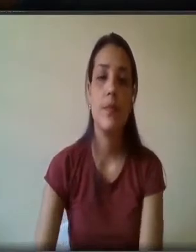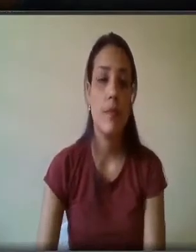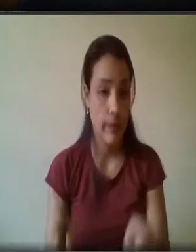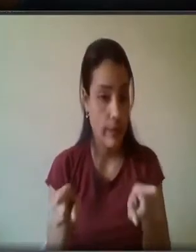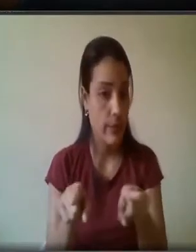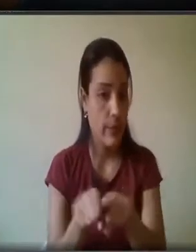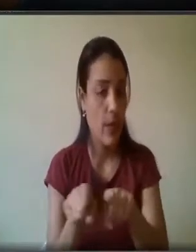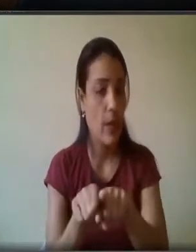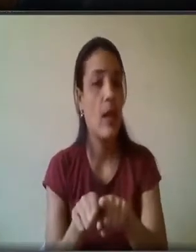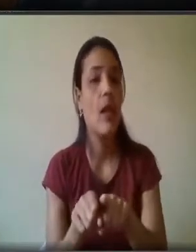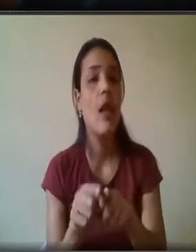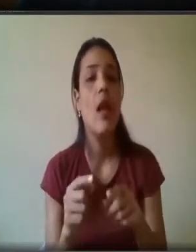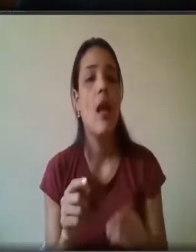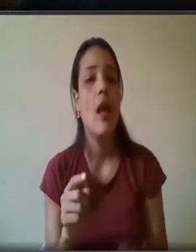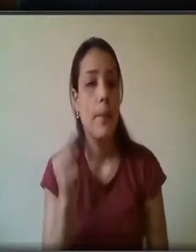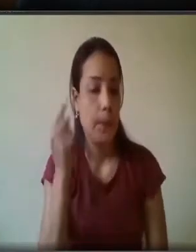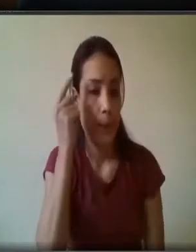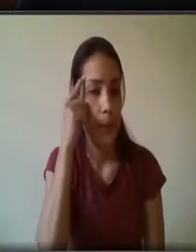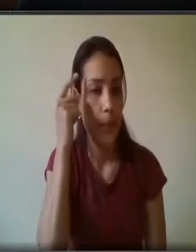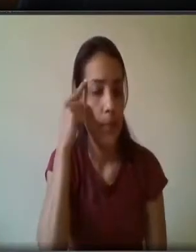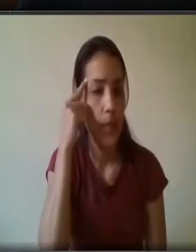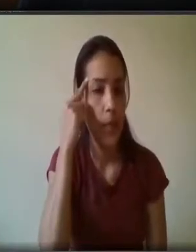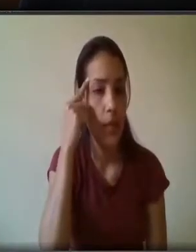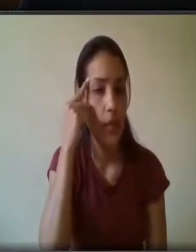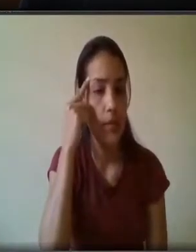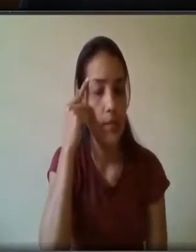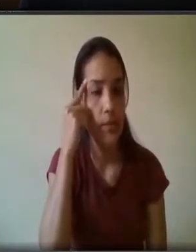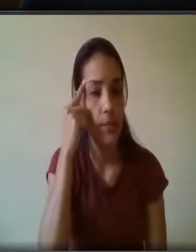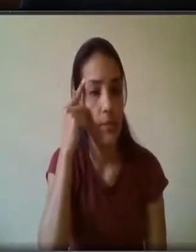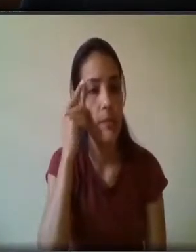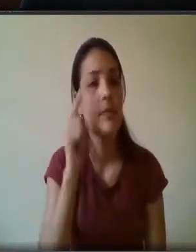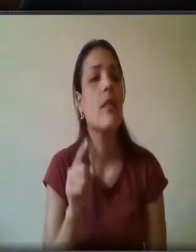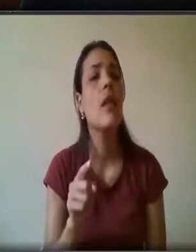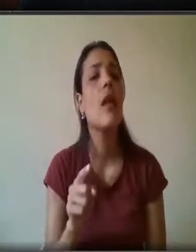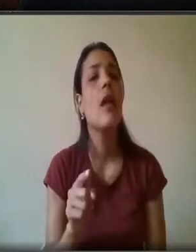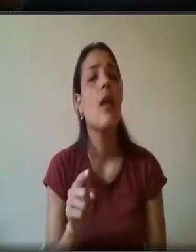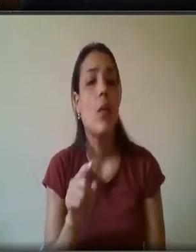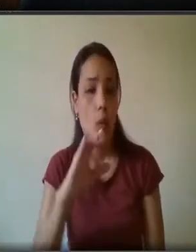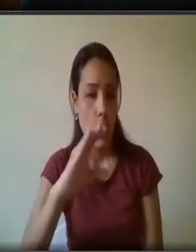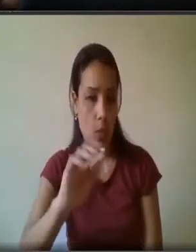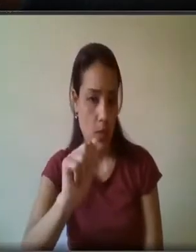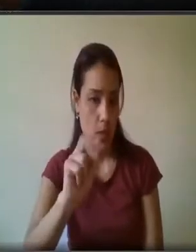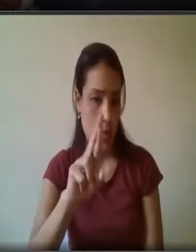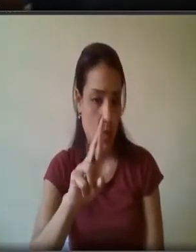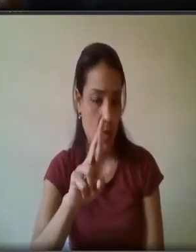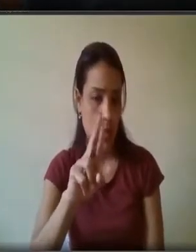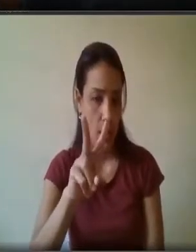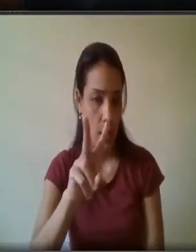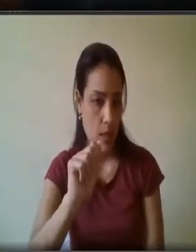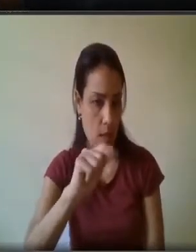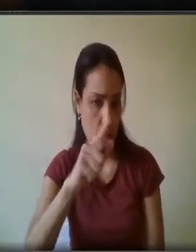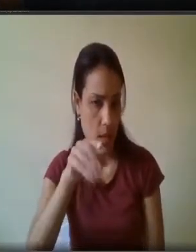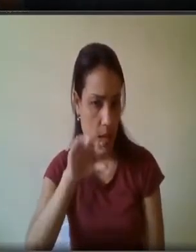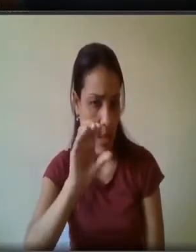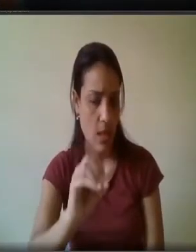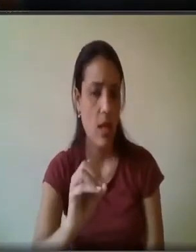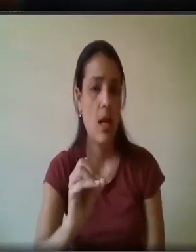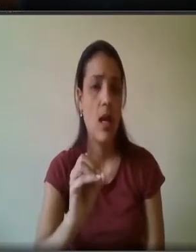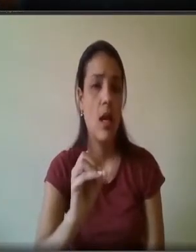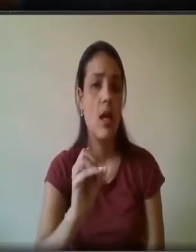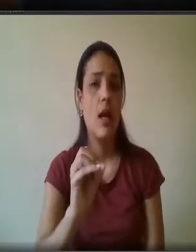também que, para que esse carvão ele possa chegar num estágio com maior poder